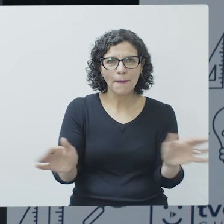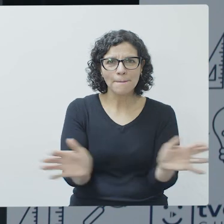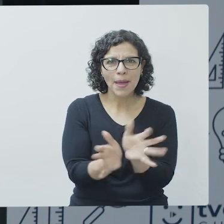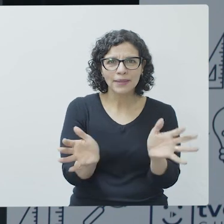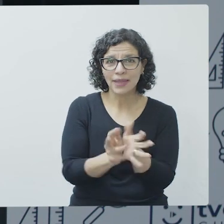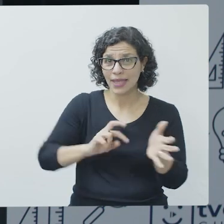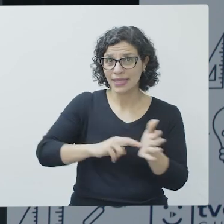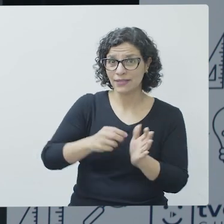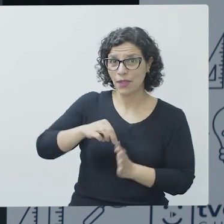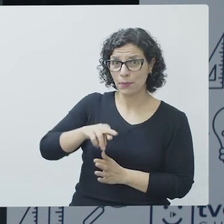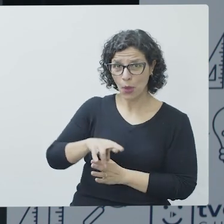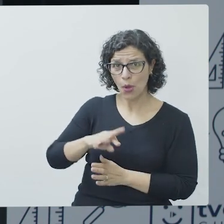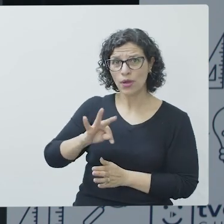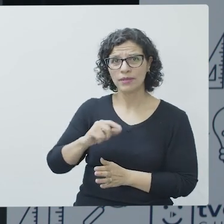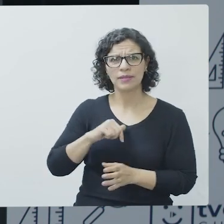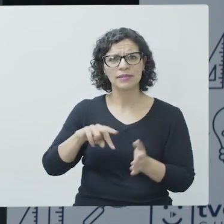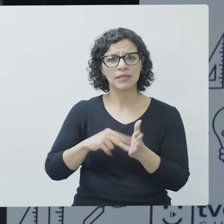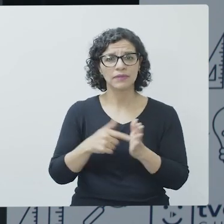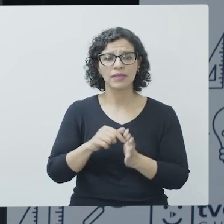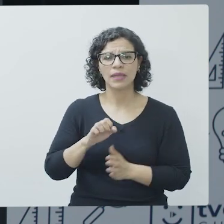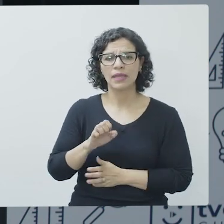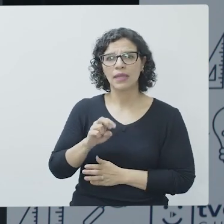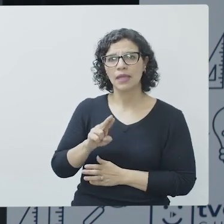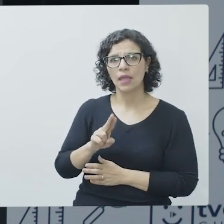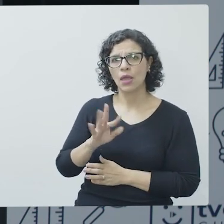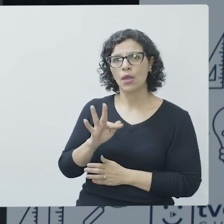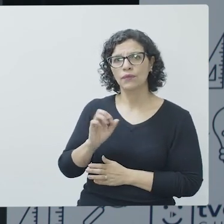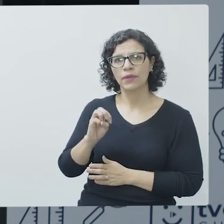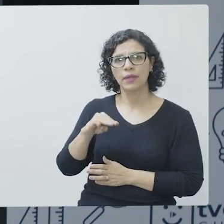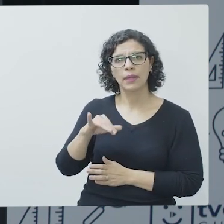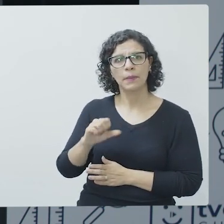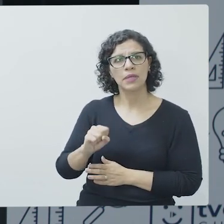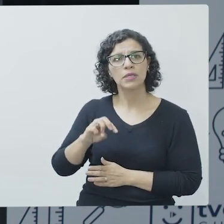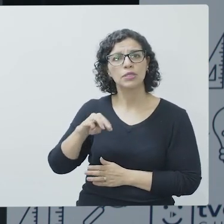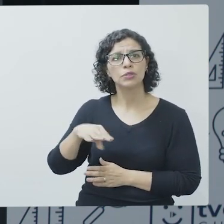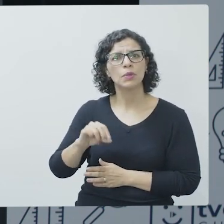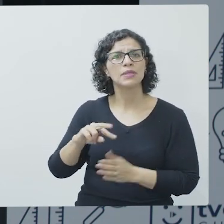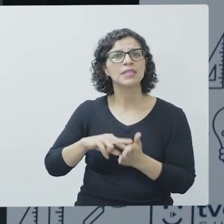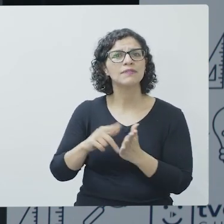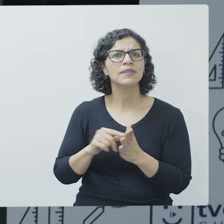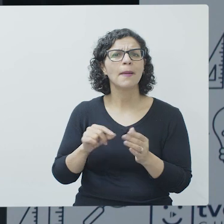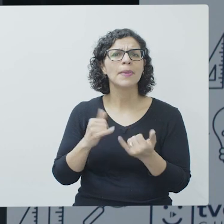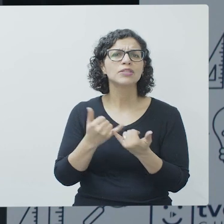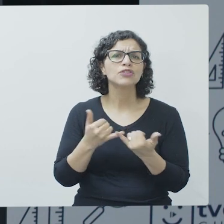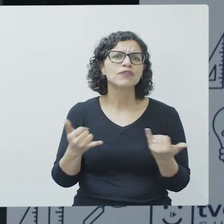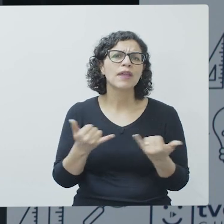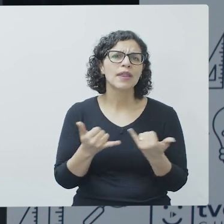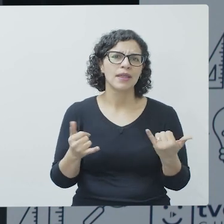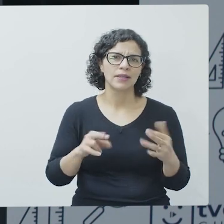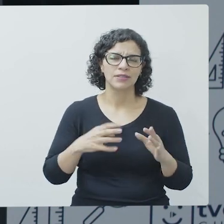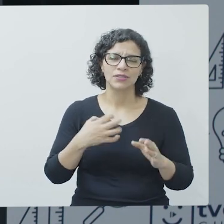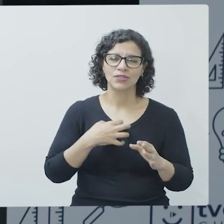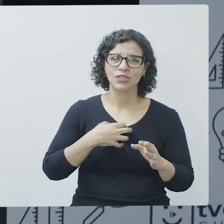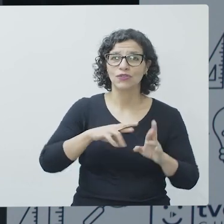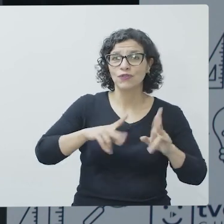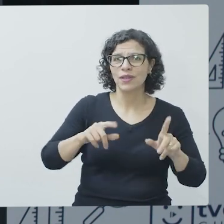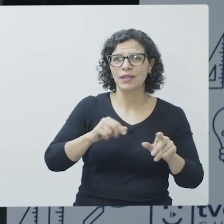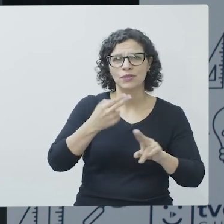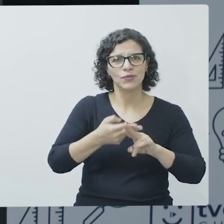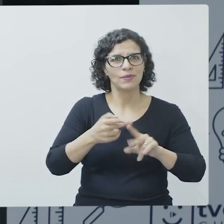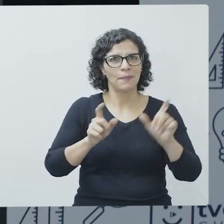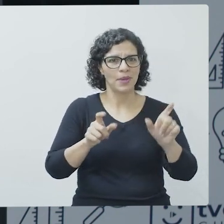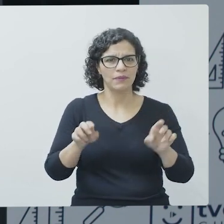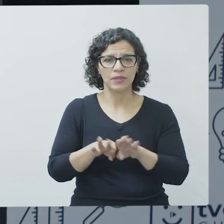para suavizar. E interessante que esse nome, ó, eufemismo, tão difícil, mas é só mesmo ali para suavizar as palavras. E antes de